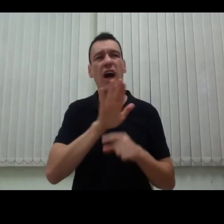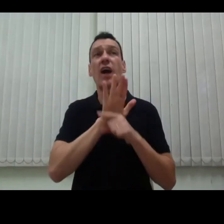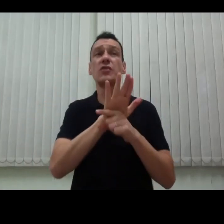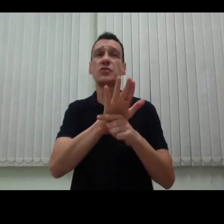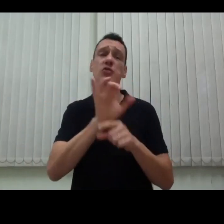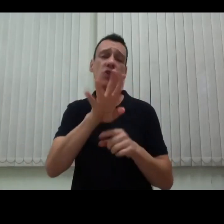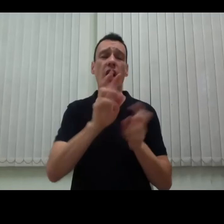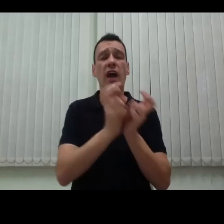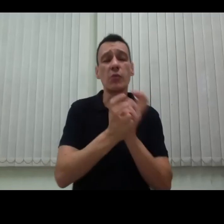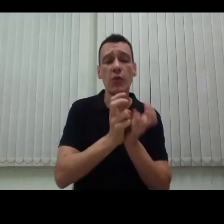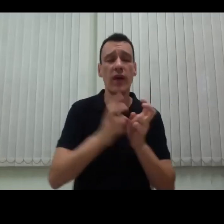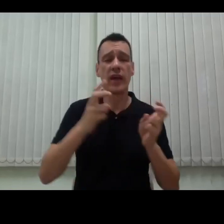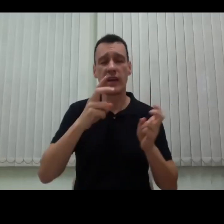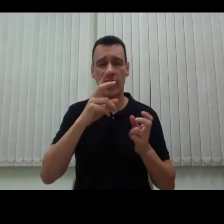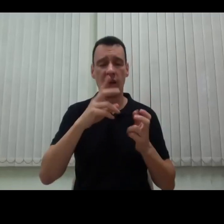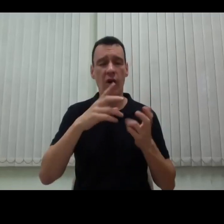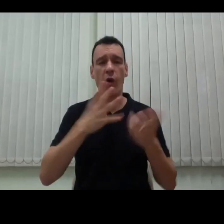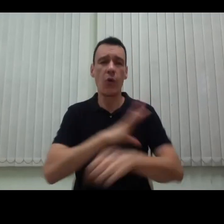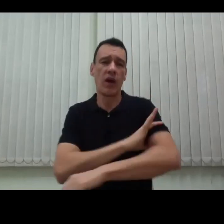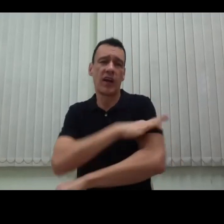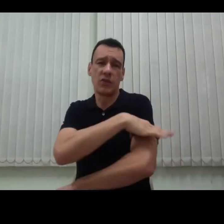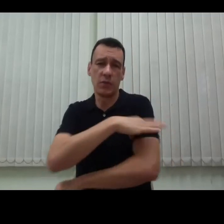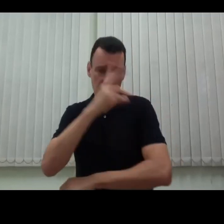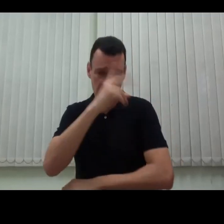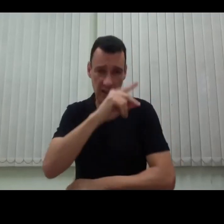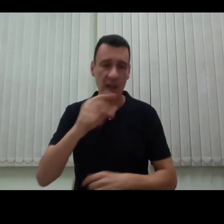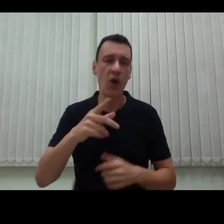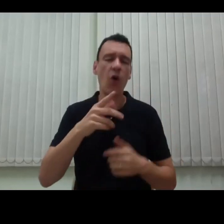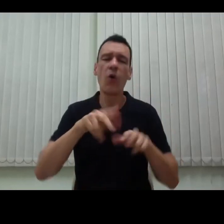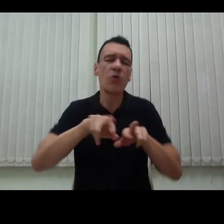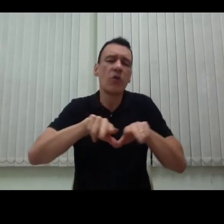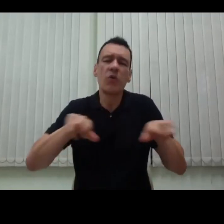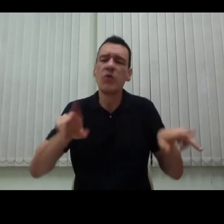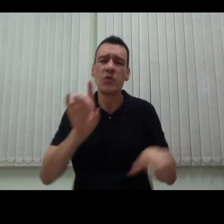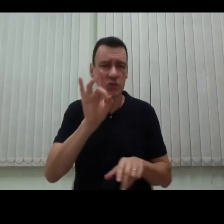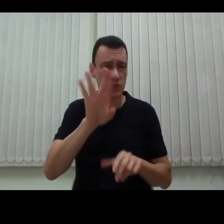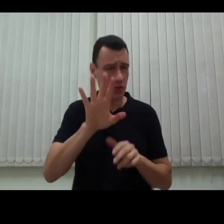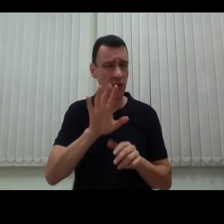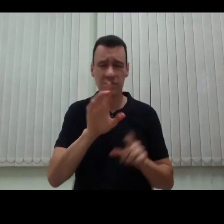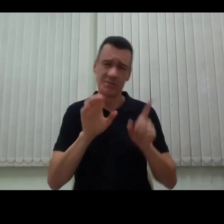capoeira, no candomblé, no tambor de mina,